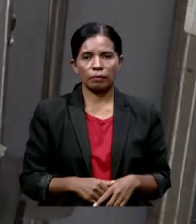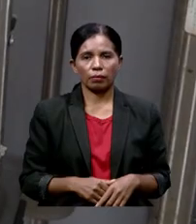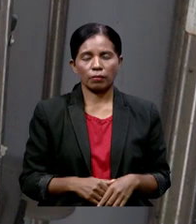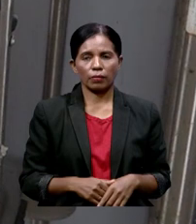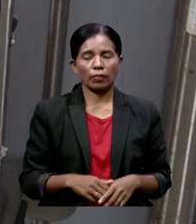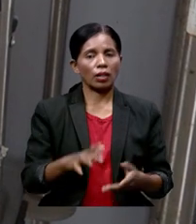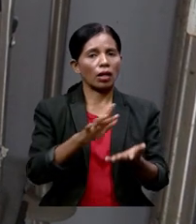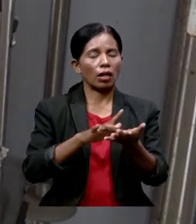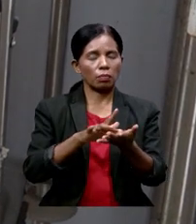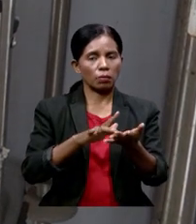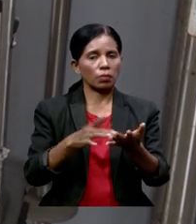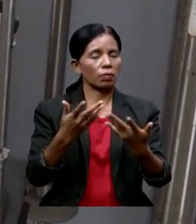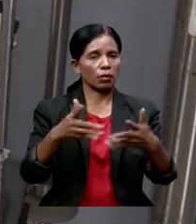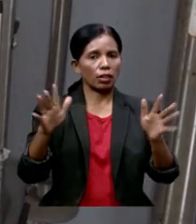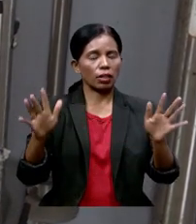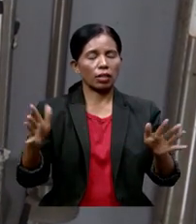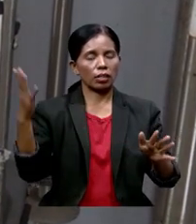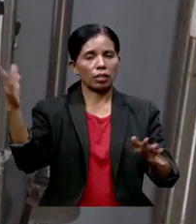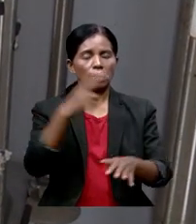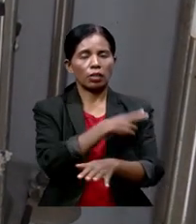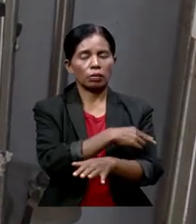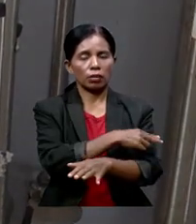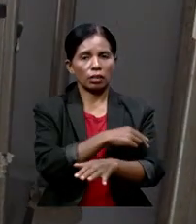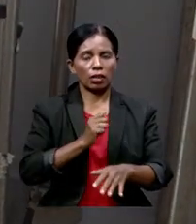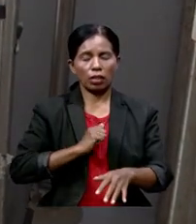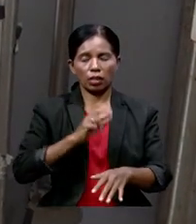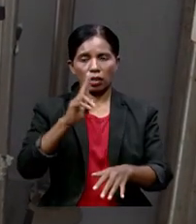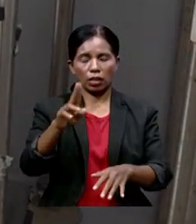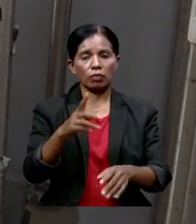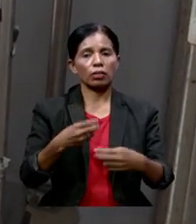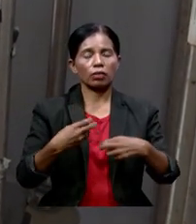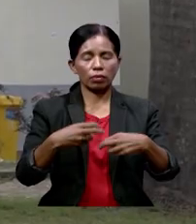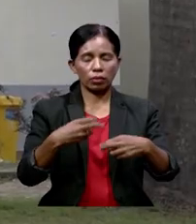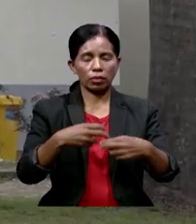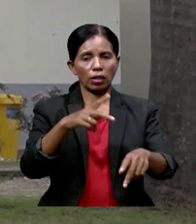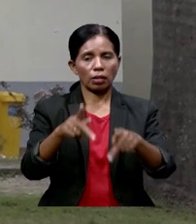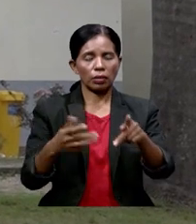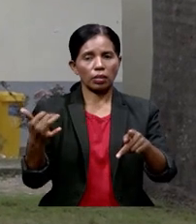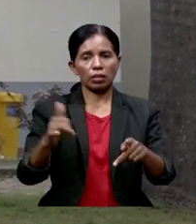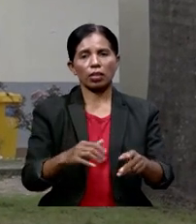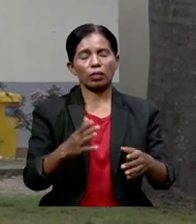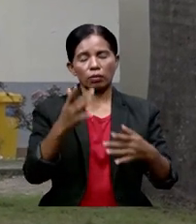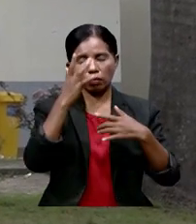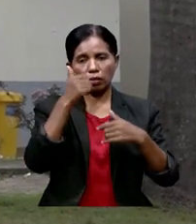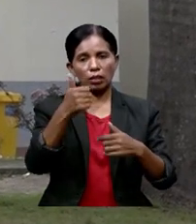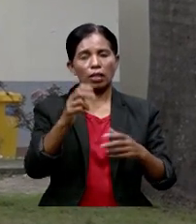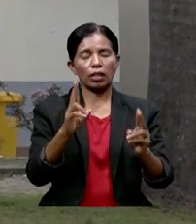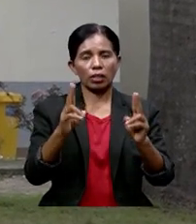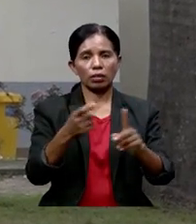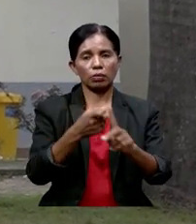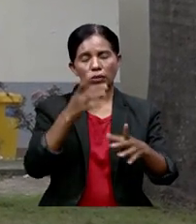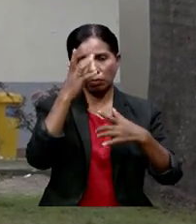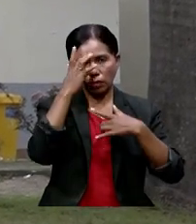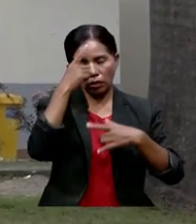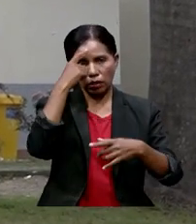Ai moro que neve stok mamo que ia facilidade saúde ne implica paciente sira atu recupera la lai susi moras tamba maioria ai